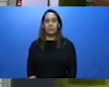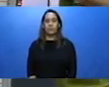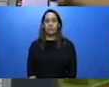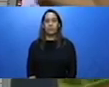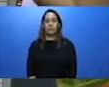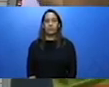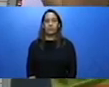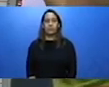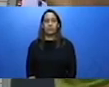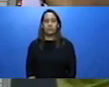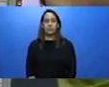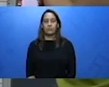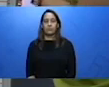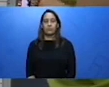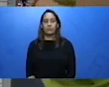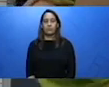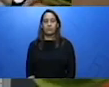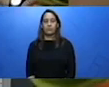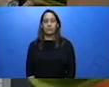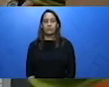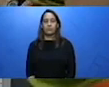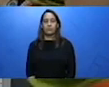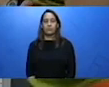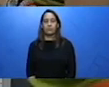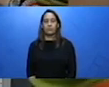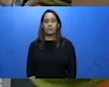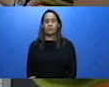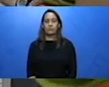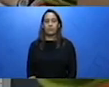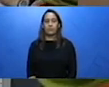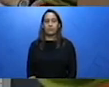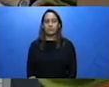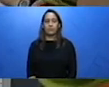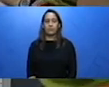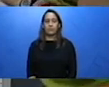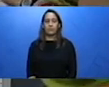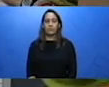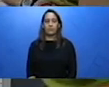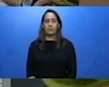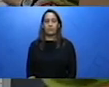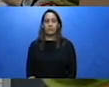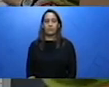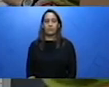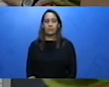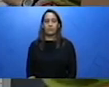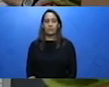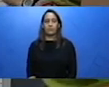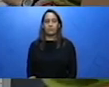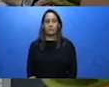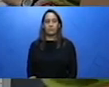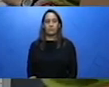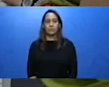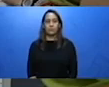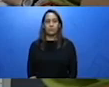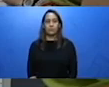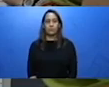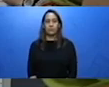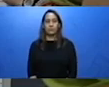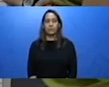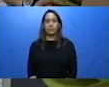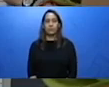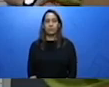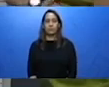linha? Ó, nós vamos ver que vamos ter 3 espaços, ó. Primeiro,